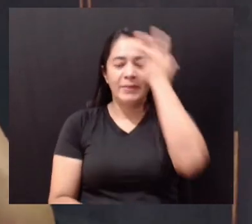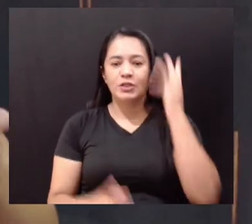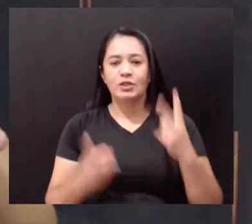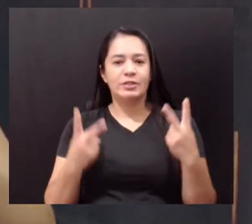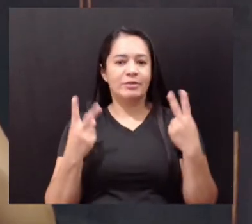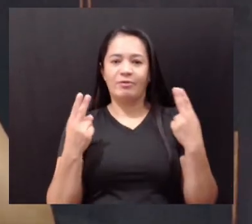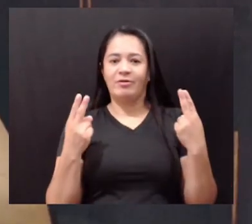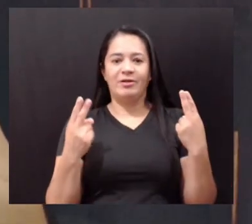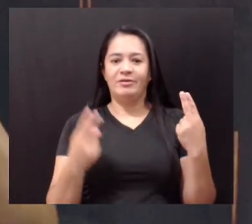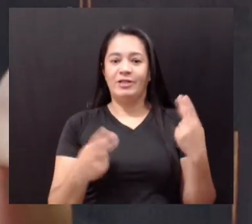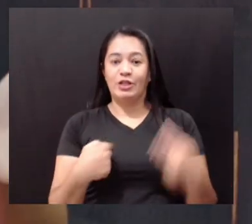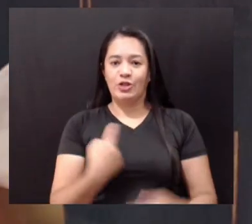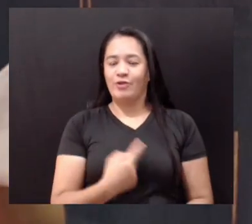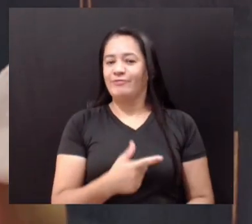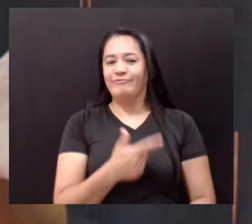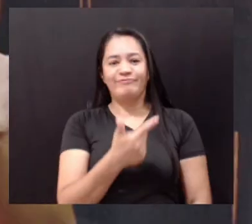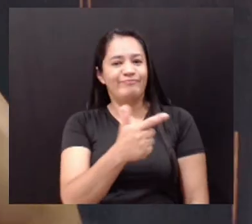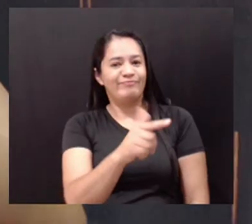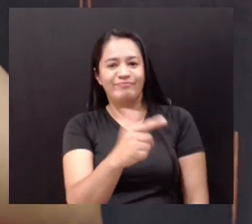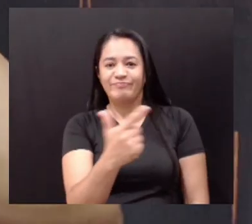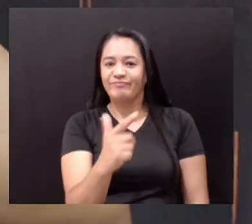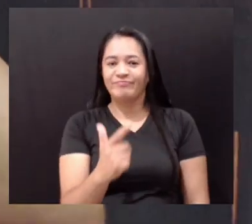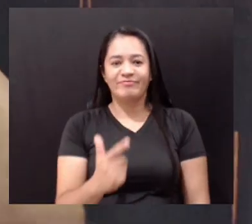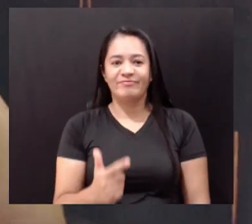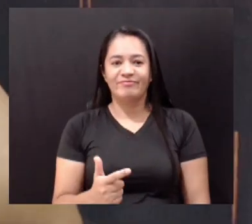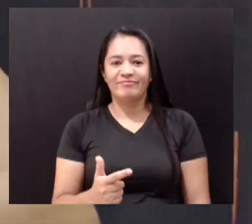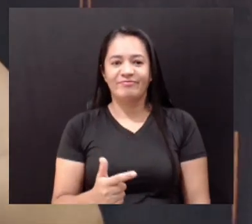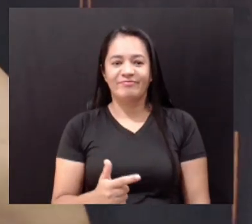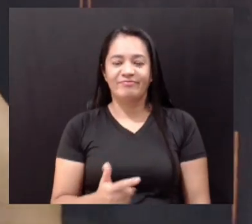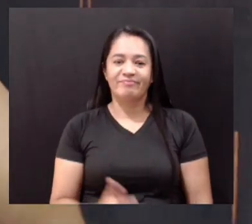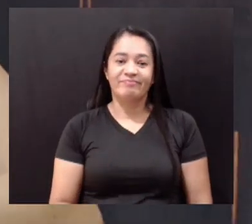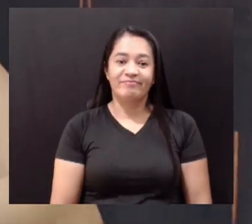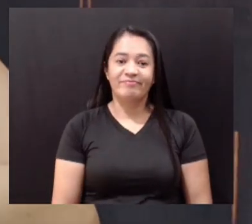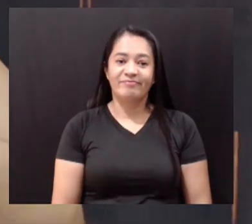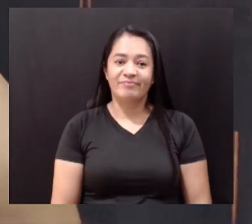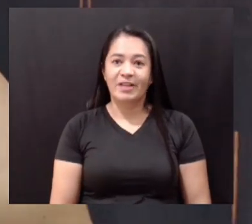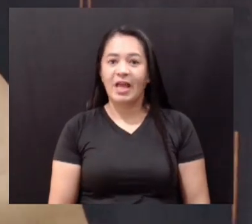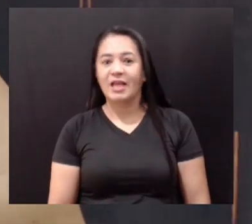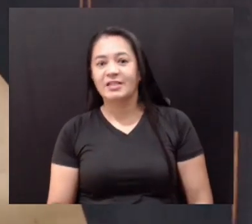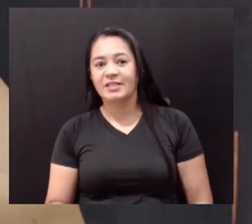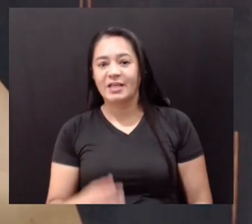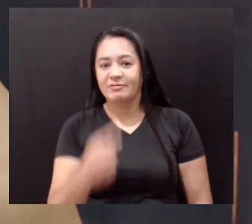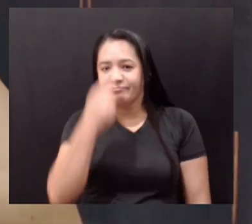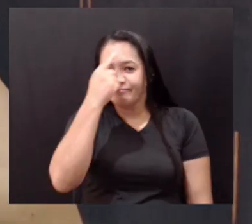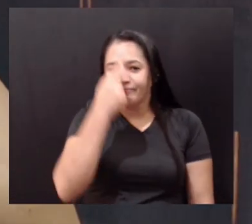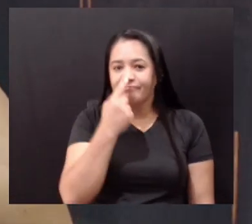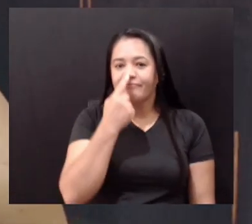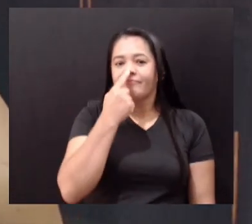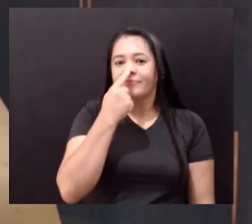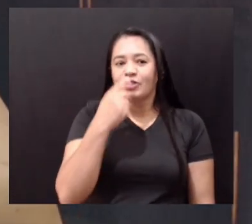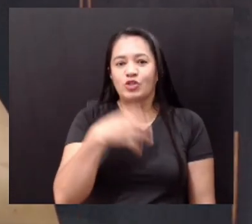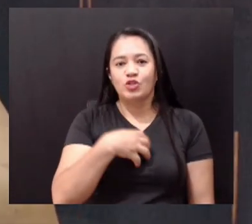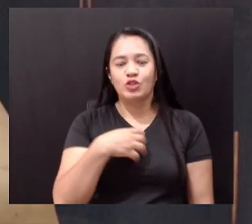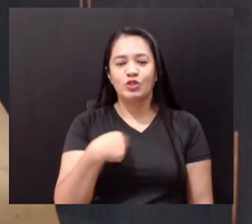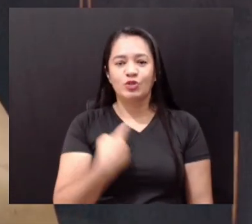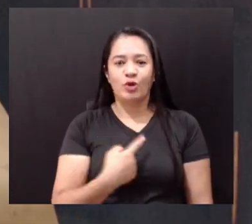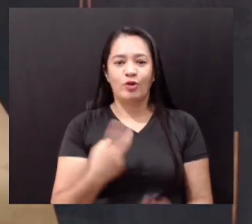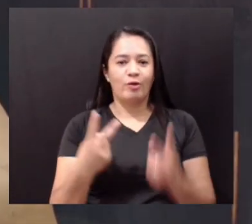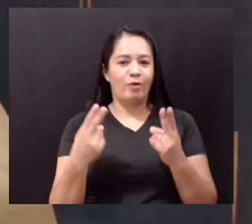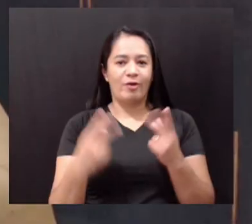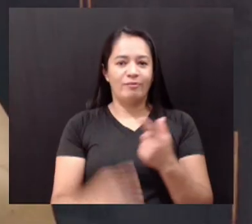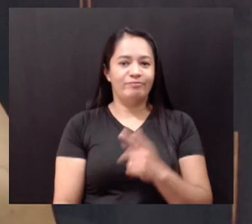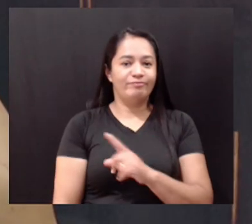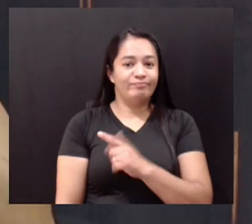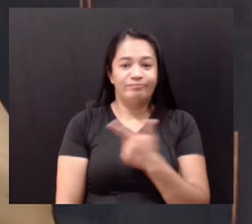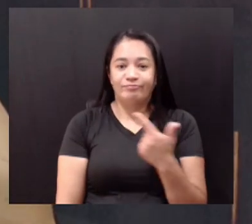nós, na grande maioria das vezes, com as nossas afinidades, nosso jeito. Então você é um exercício de